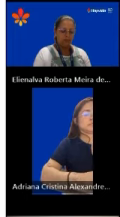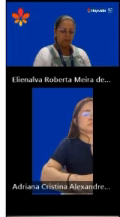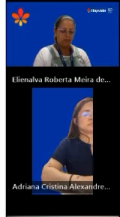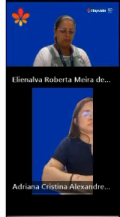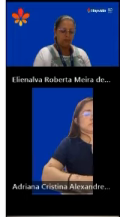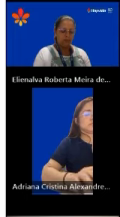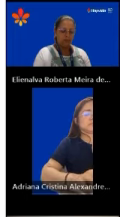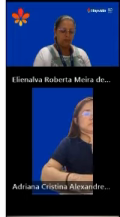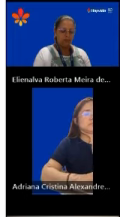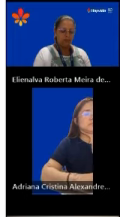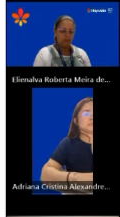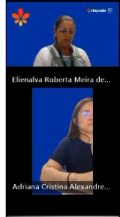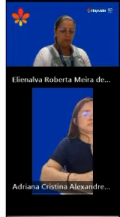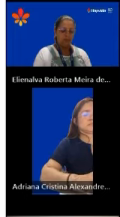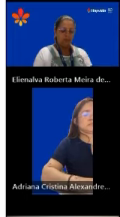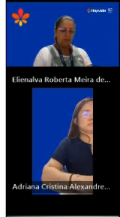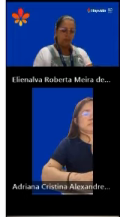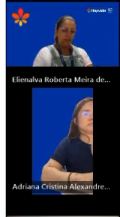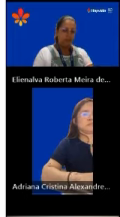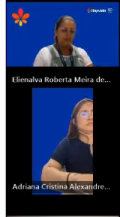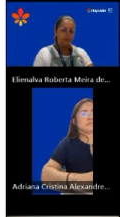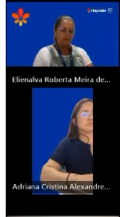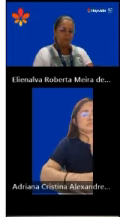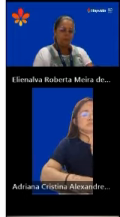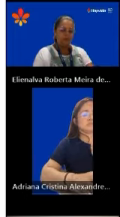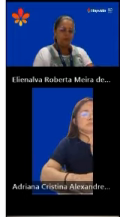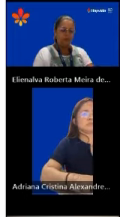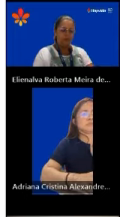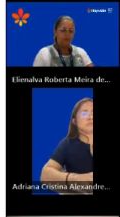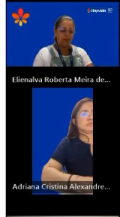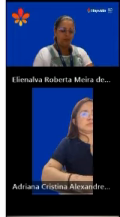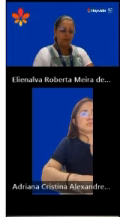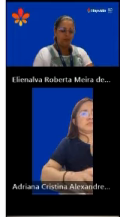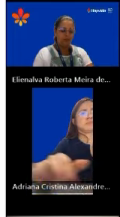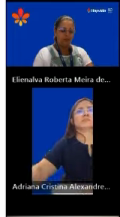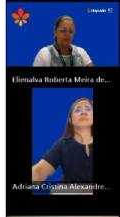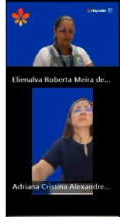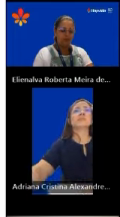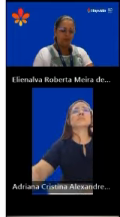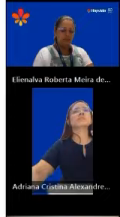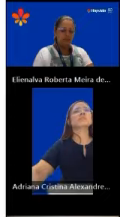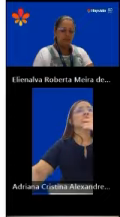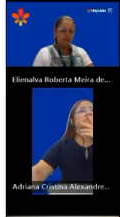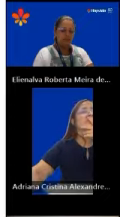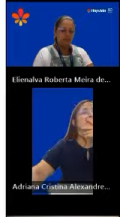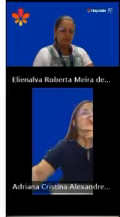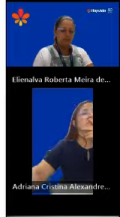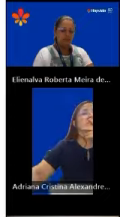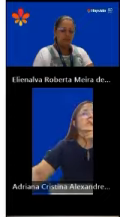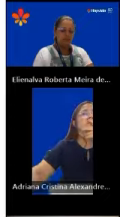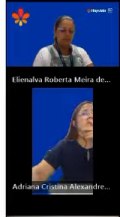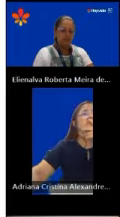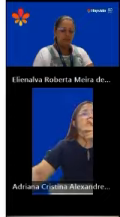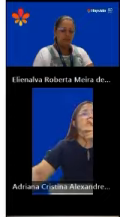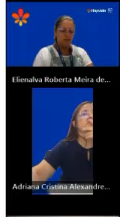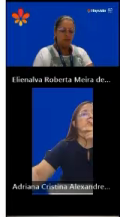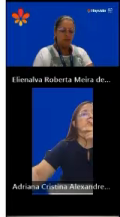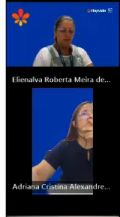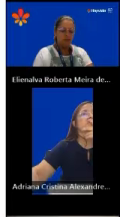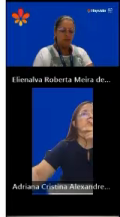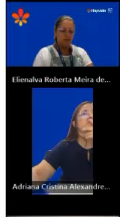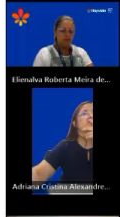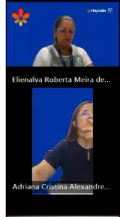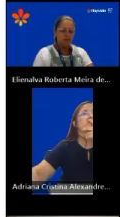tá? Também, dentro de uma intercorrência, uma emergência, é bom, se caso a gente utilize, né, o médico utiliza o laringo para entubar, a gente